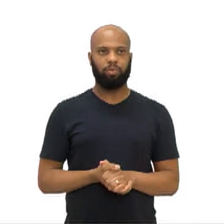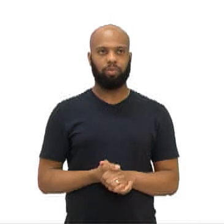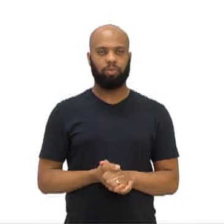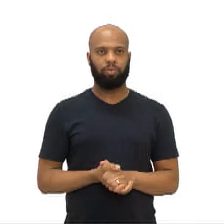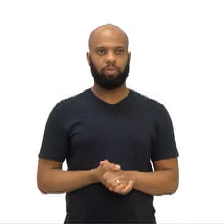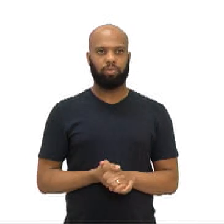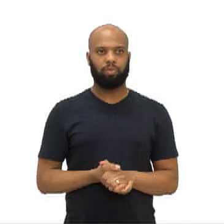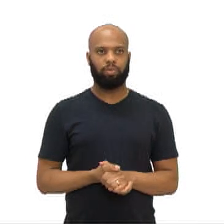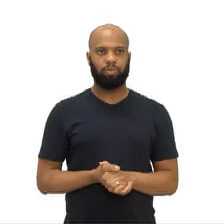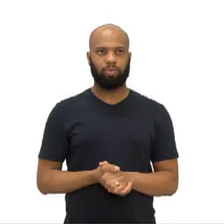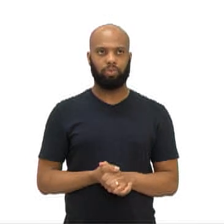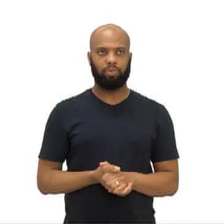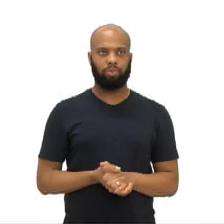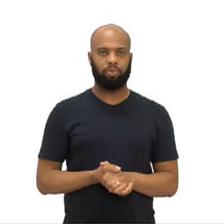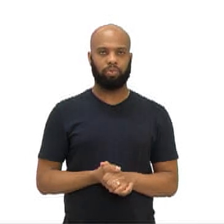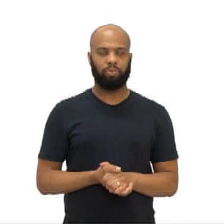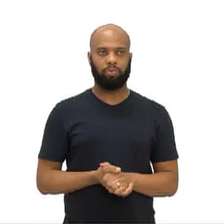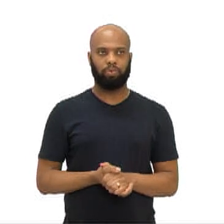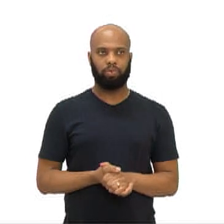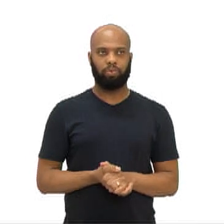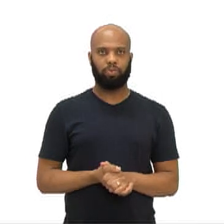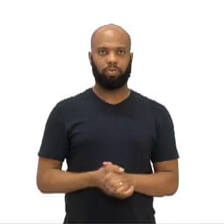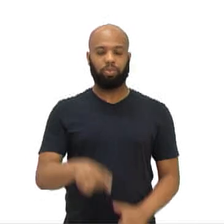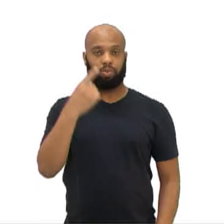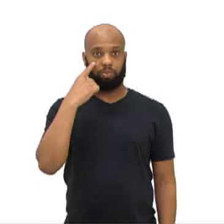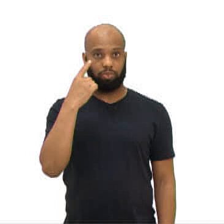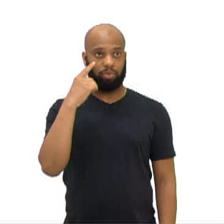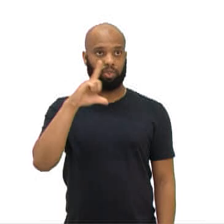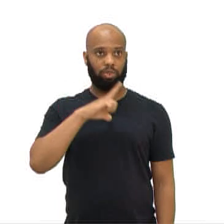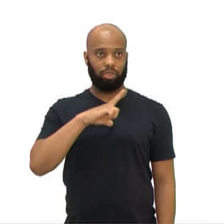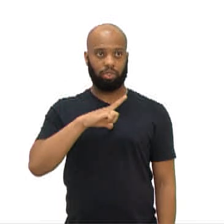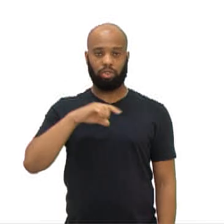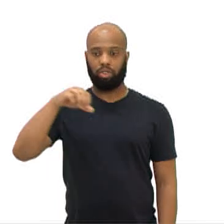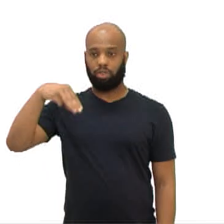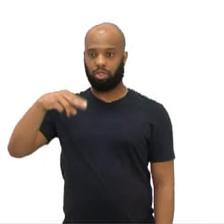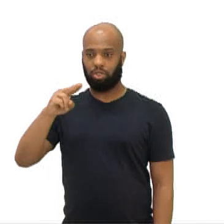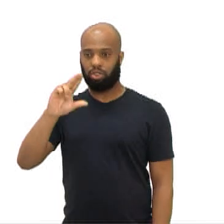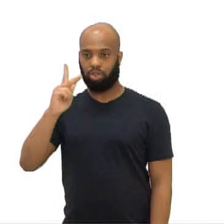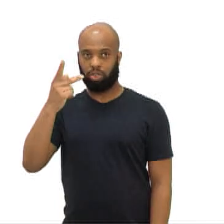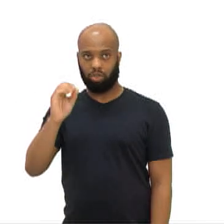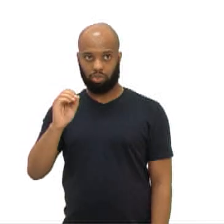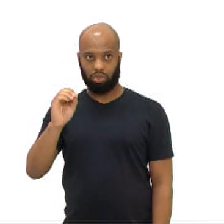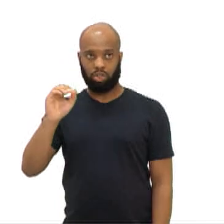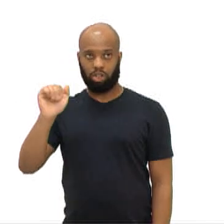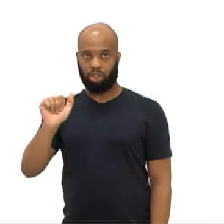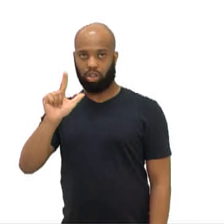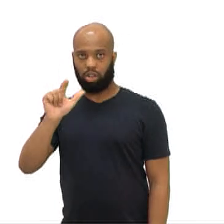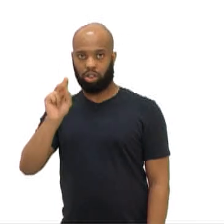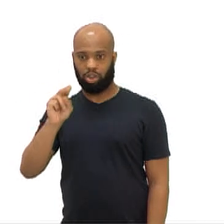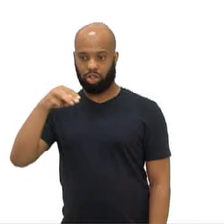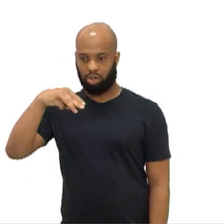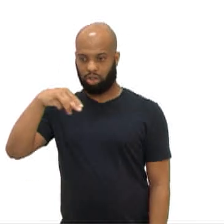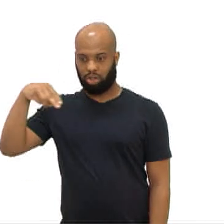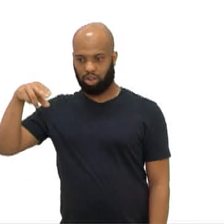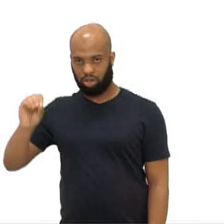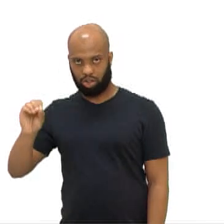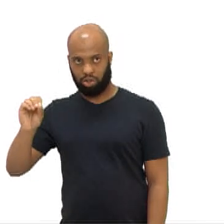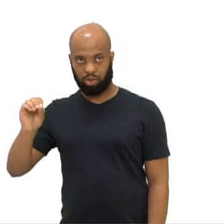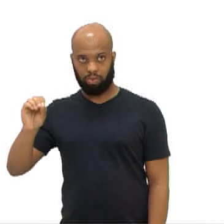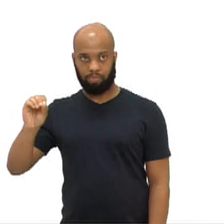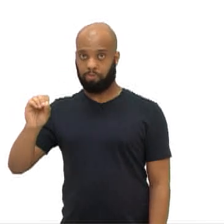masculino singular. Mucho, masculino singular. Lembram? Concordância. Muchos